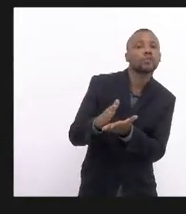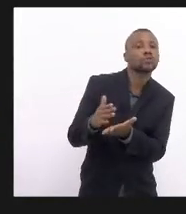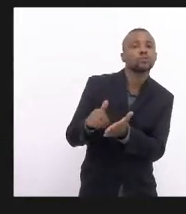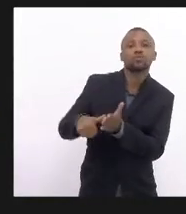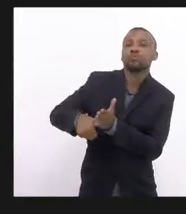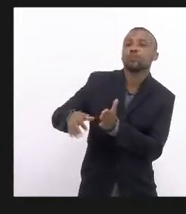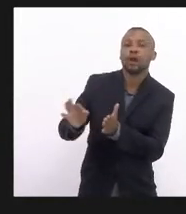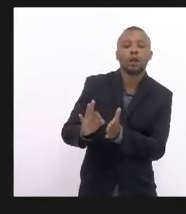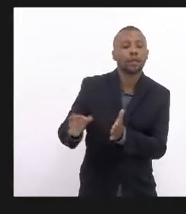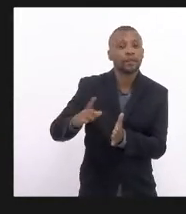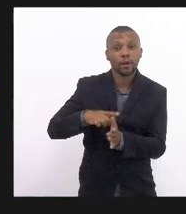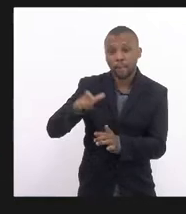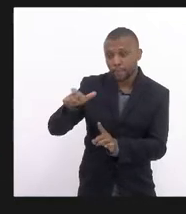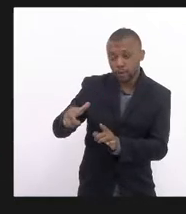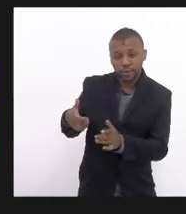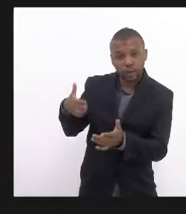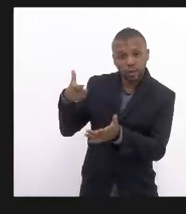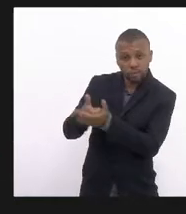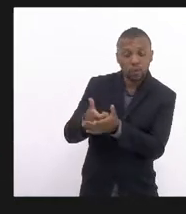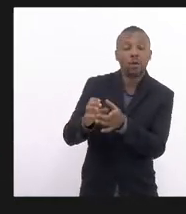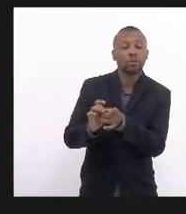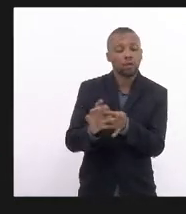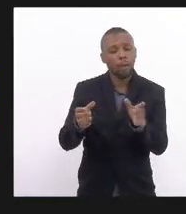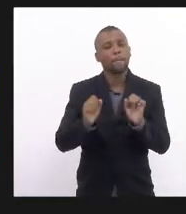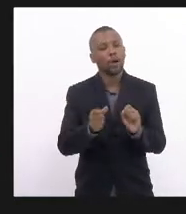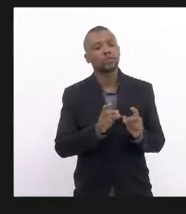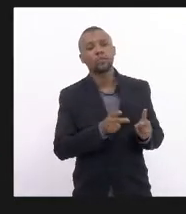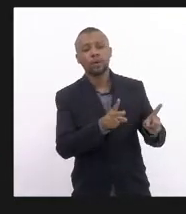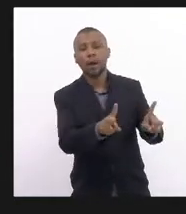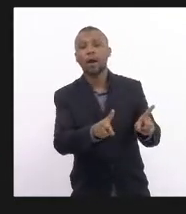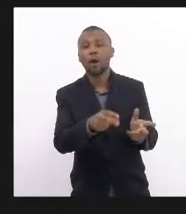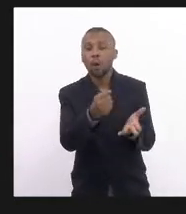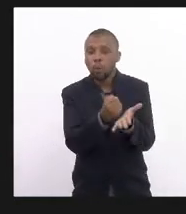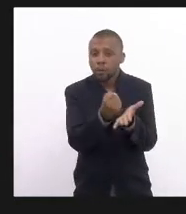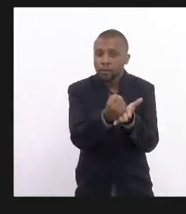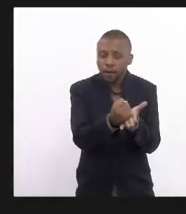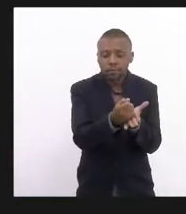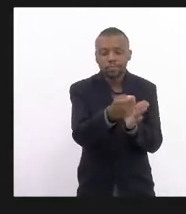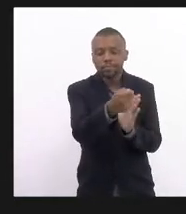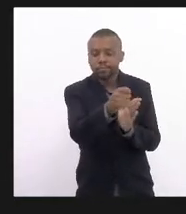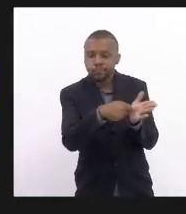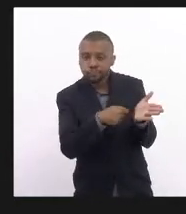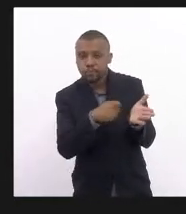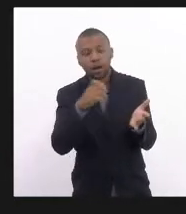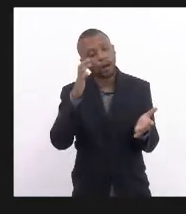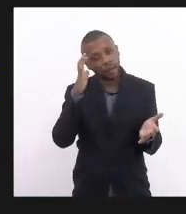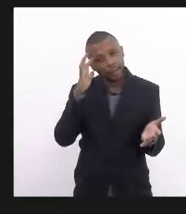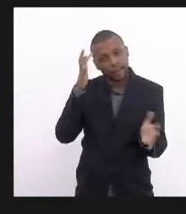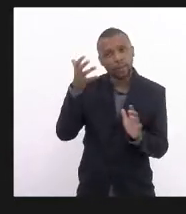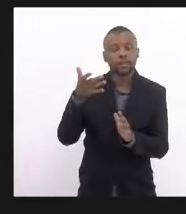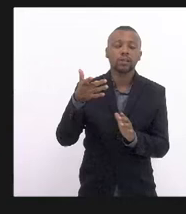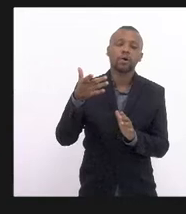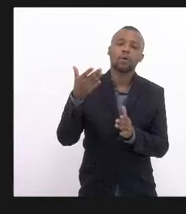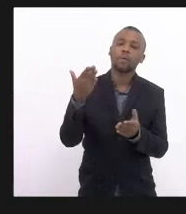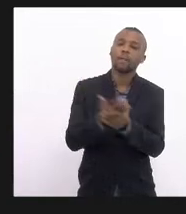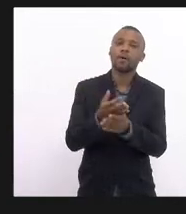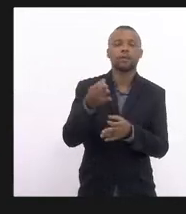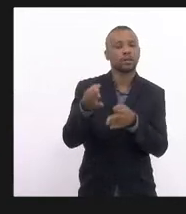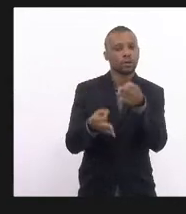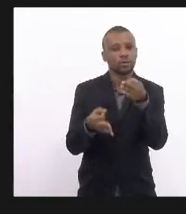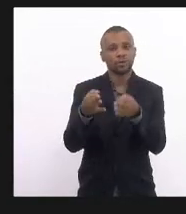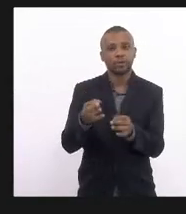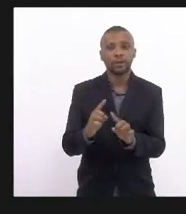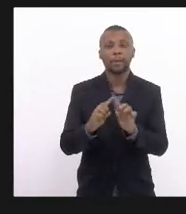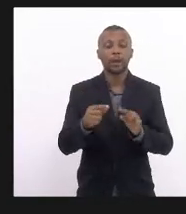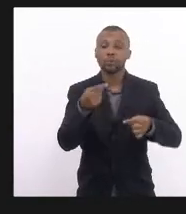o adquirente lá, acho que até autorizou que permanecesse, mesmo o contrato sendo feito pós-decisão judicial. Então, acho que o debate,